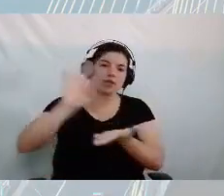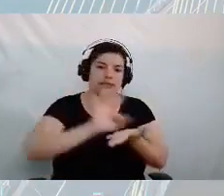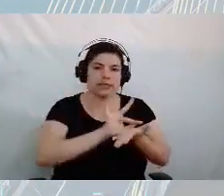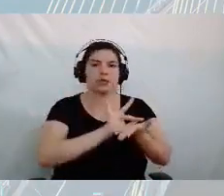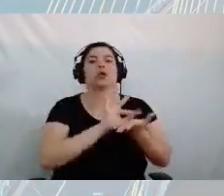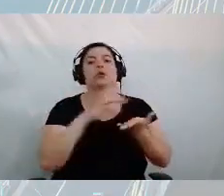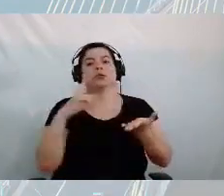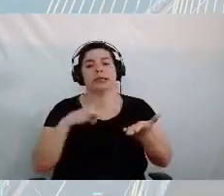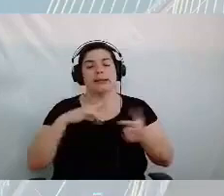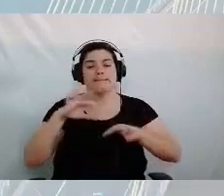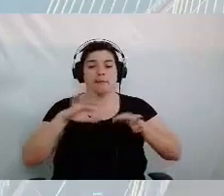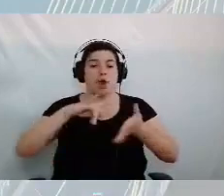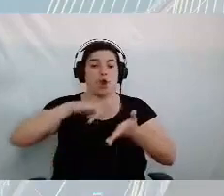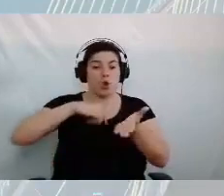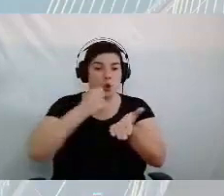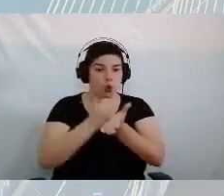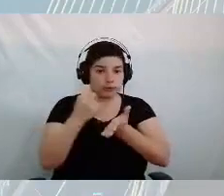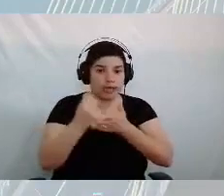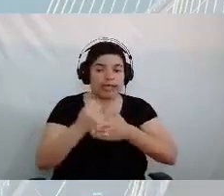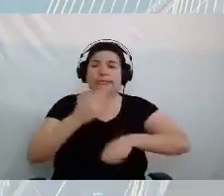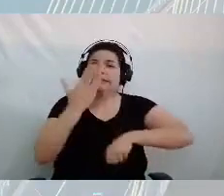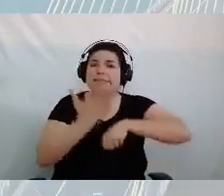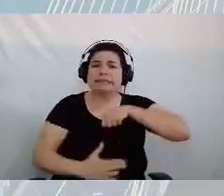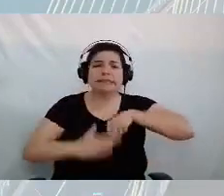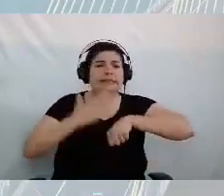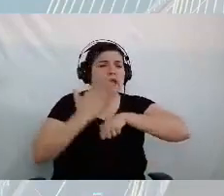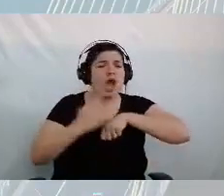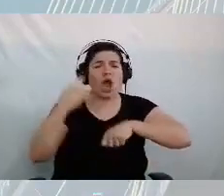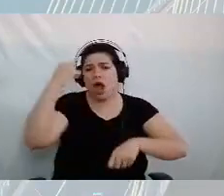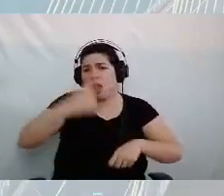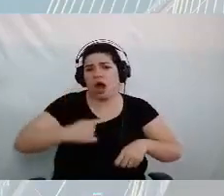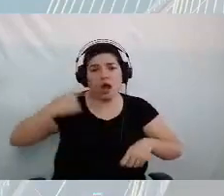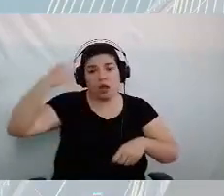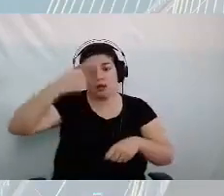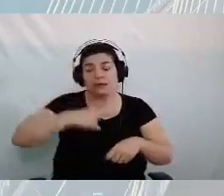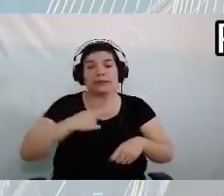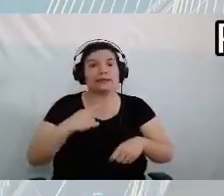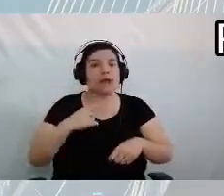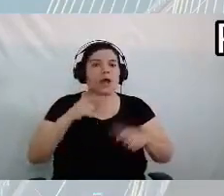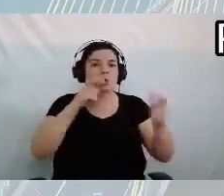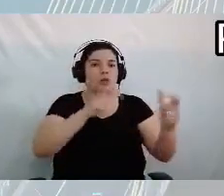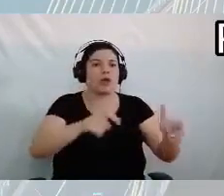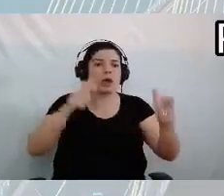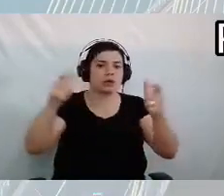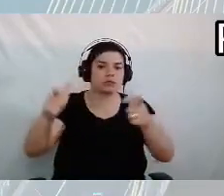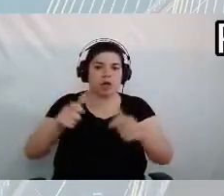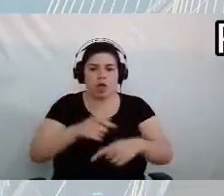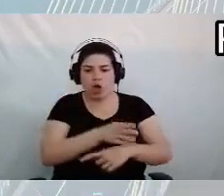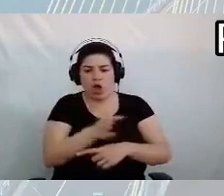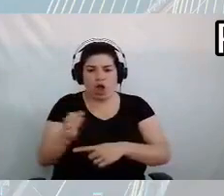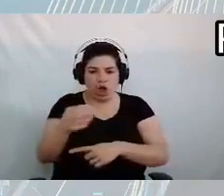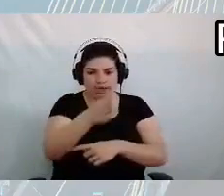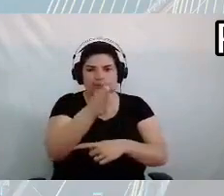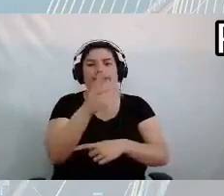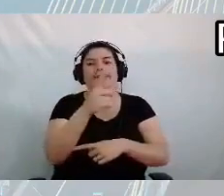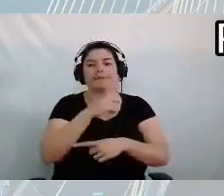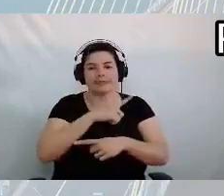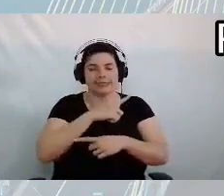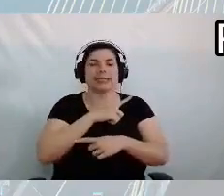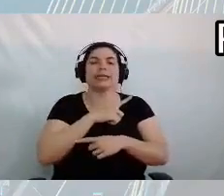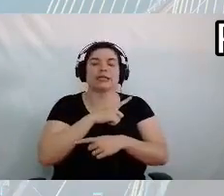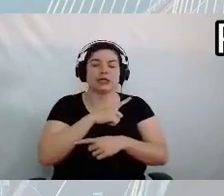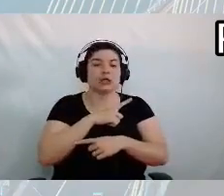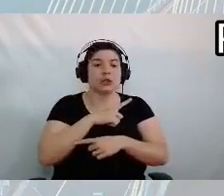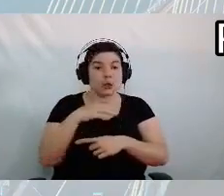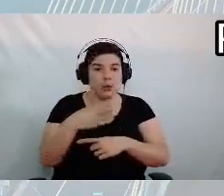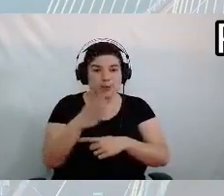contratos, ensaiamos por horas a fio, e cada atrativo do Rota do Peixe-Boi Marinho, nós demos um nome